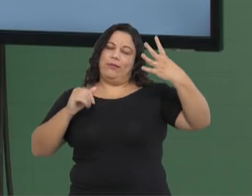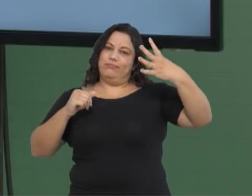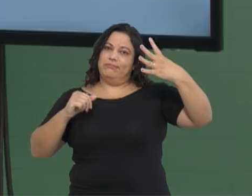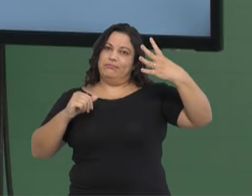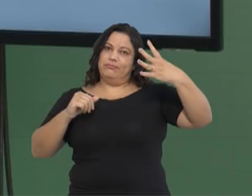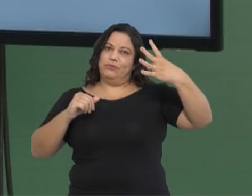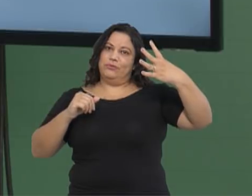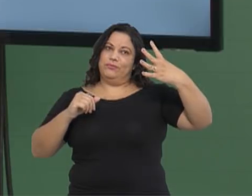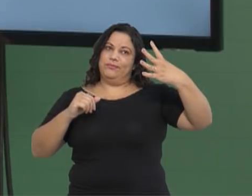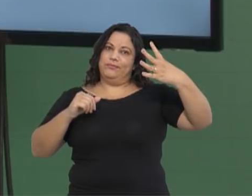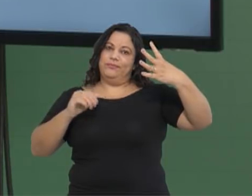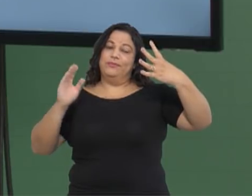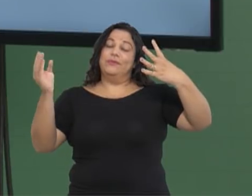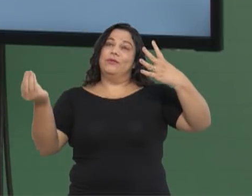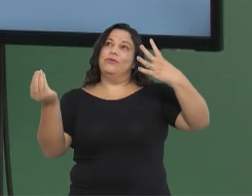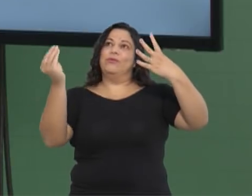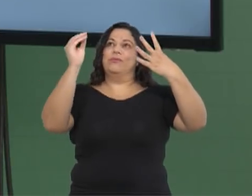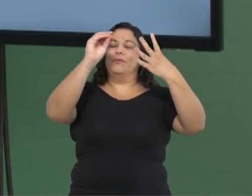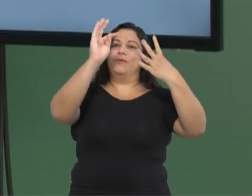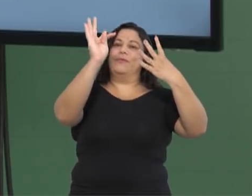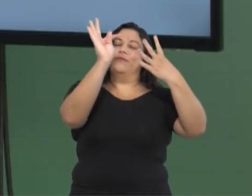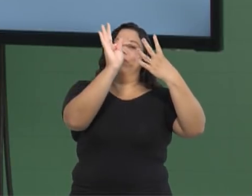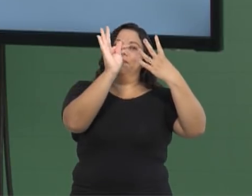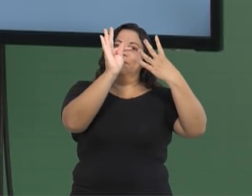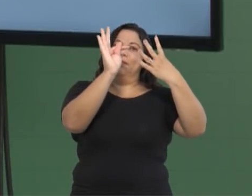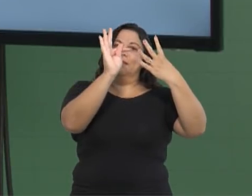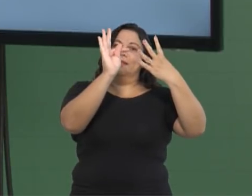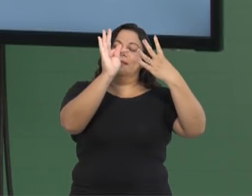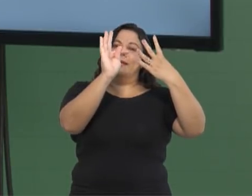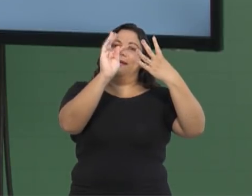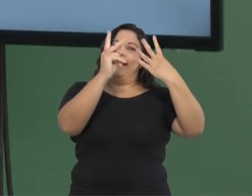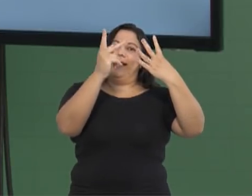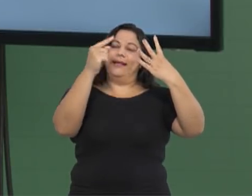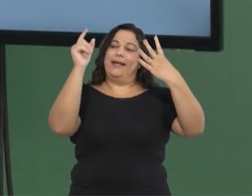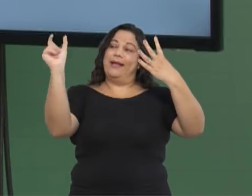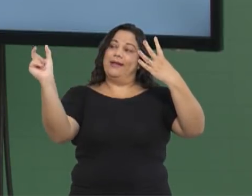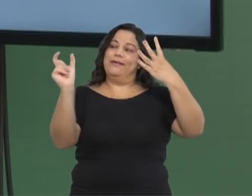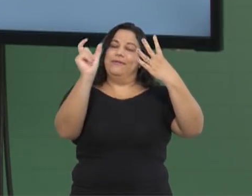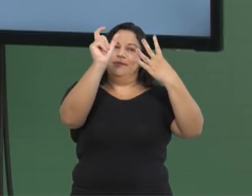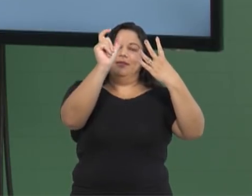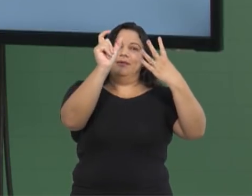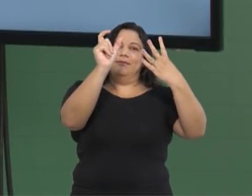e vou colocar a terminação na minha fala, para transformar o meu número em número ordinal. Então,